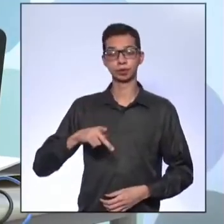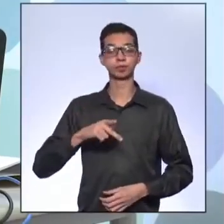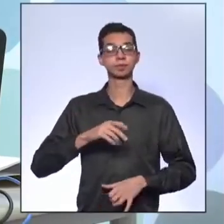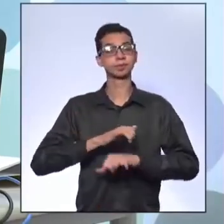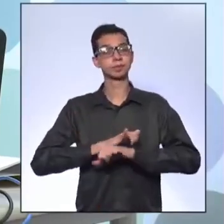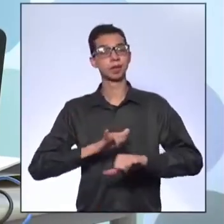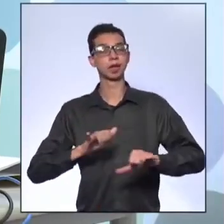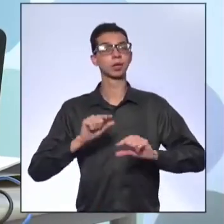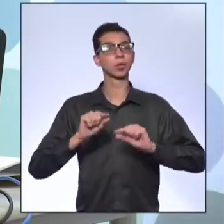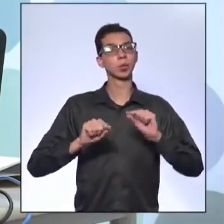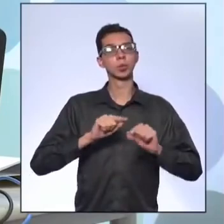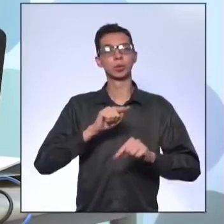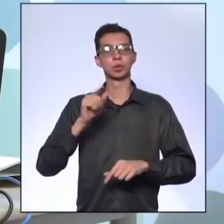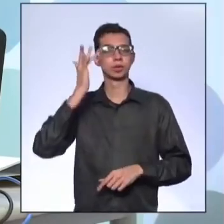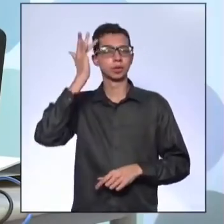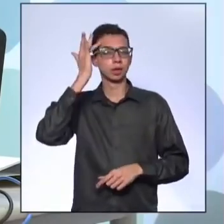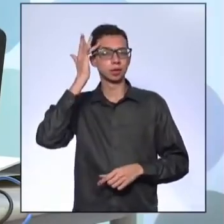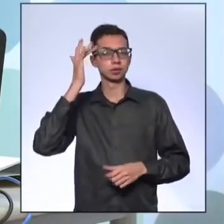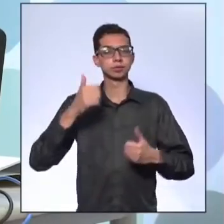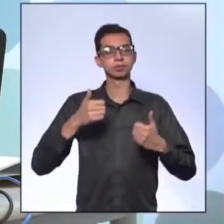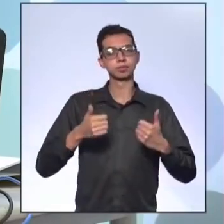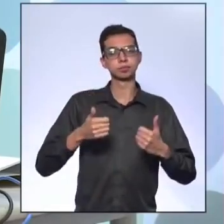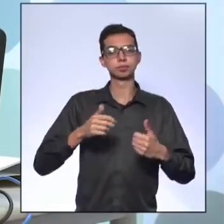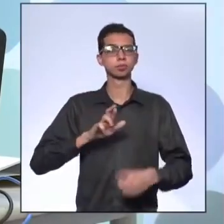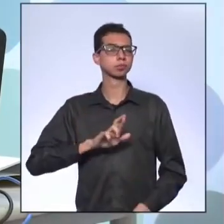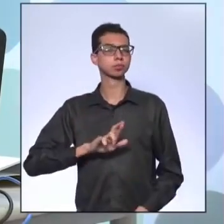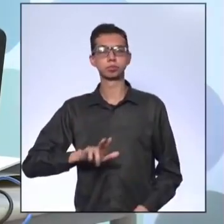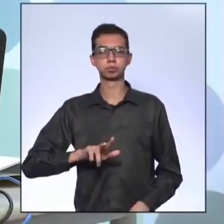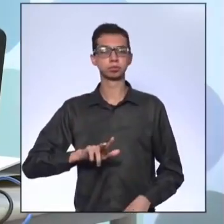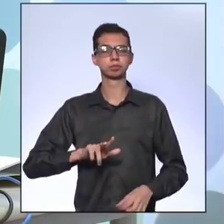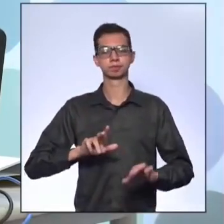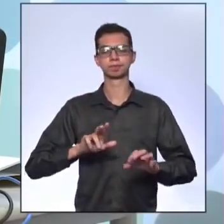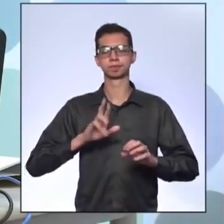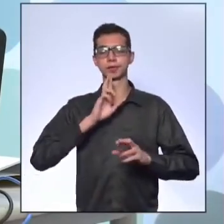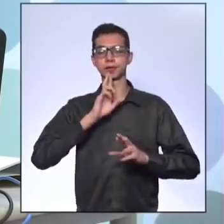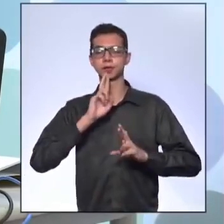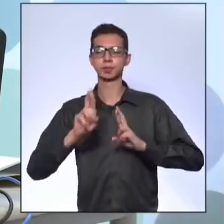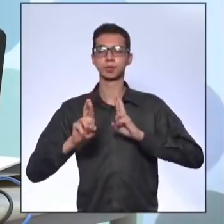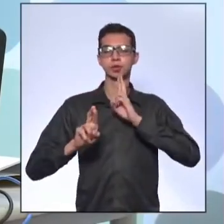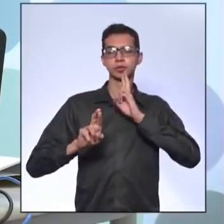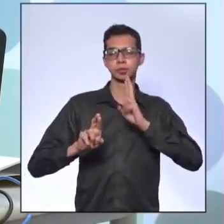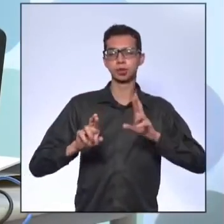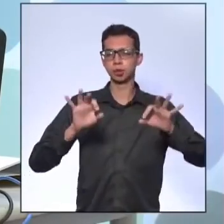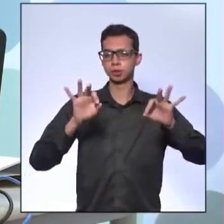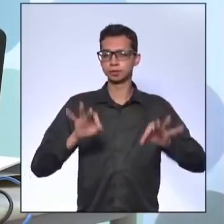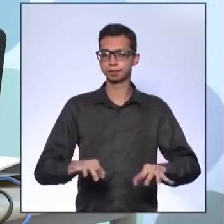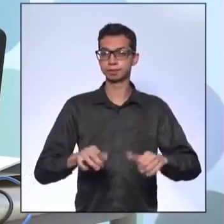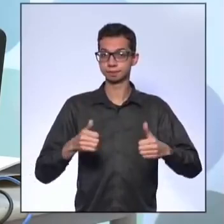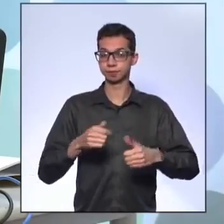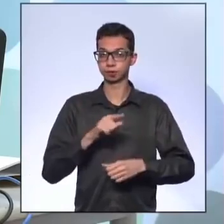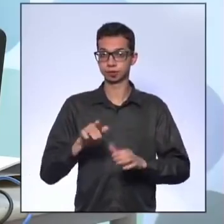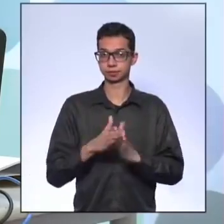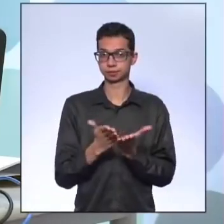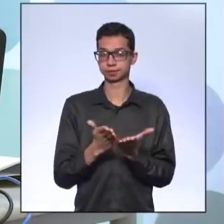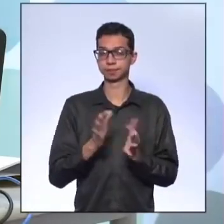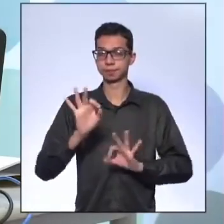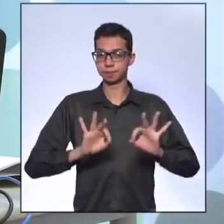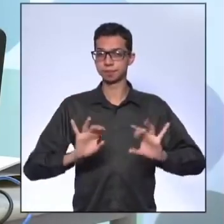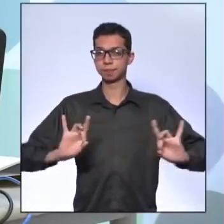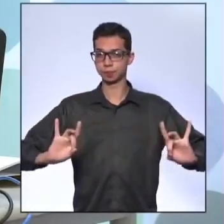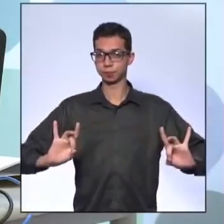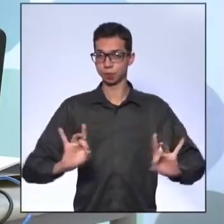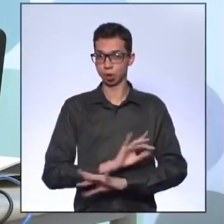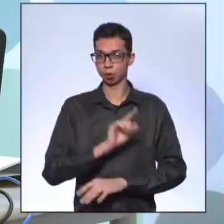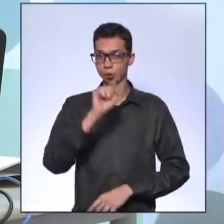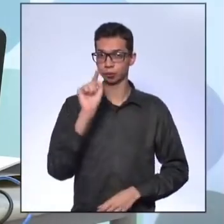que não é, e a gente chega a uma resposta juntos, ok? Estão preparados já com o caderno, com a apostila, tudo certinho? Então, vamos começar. A